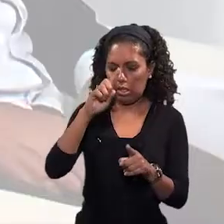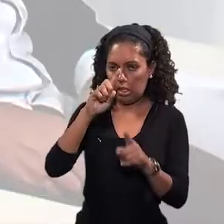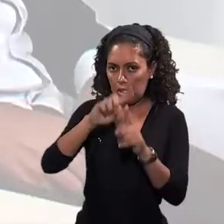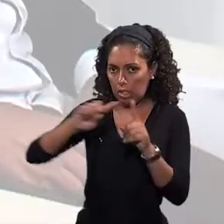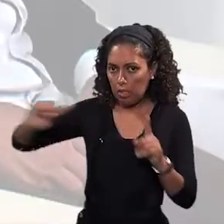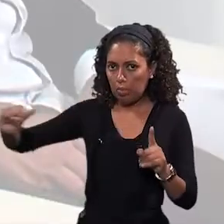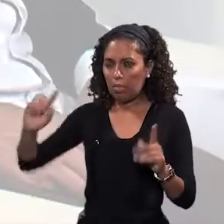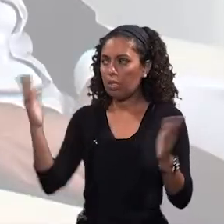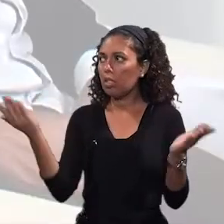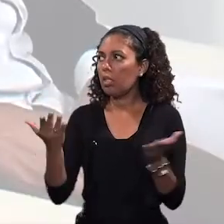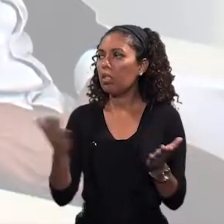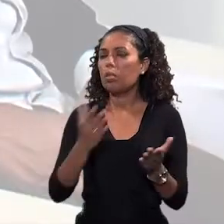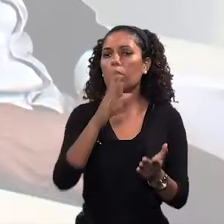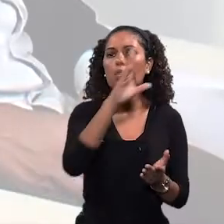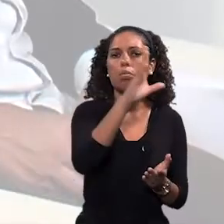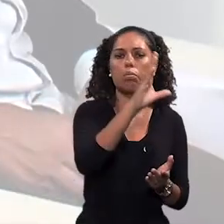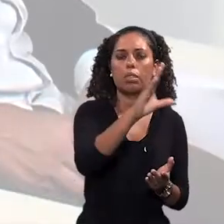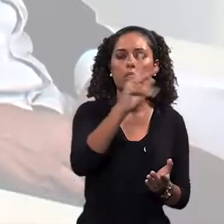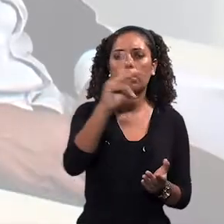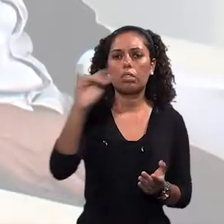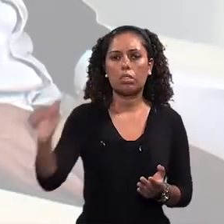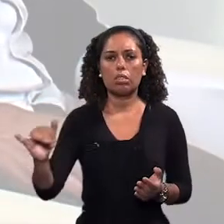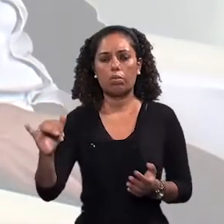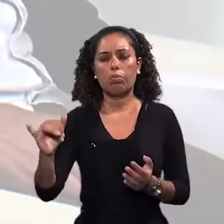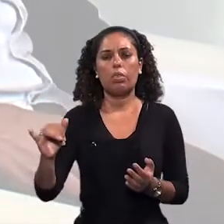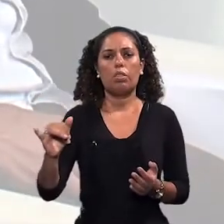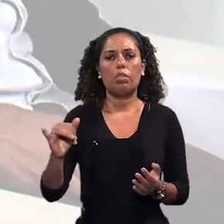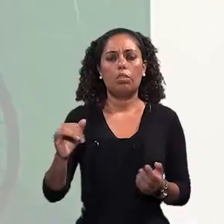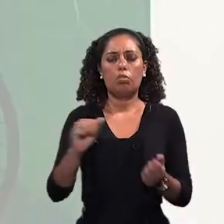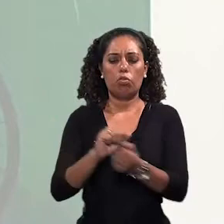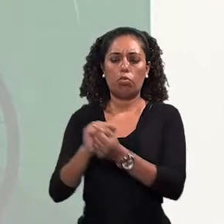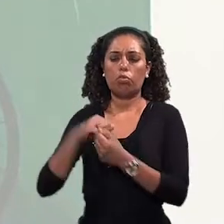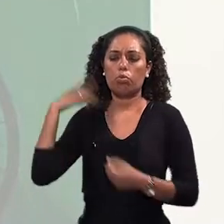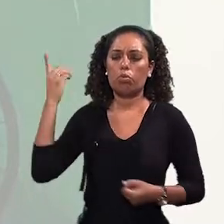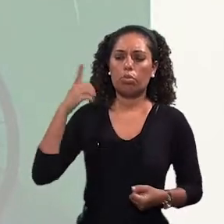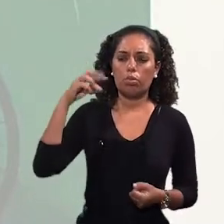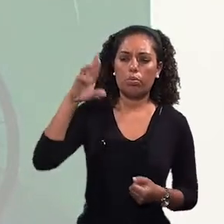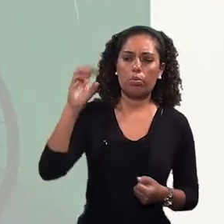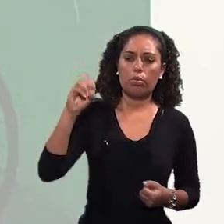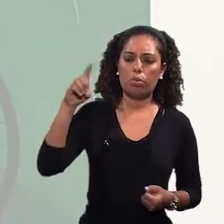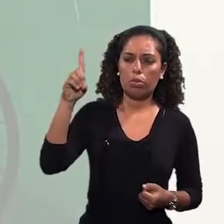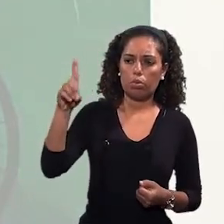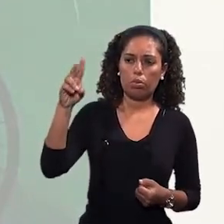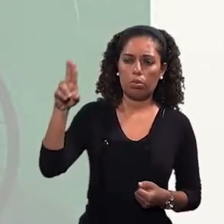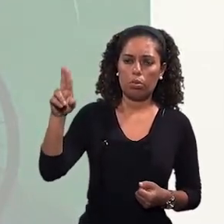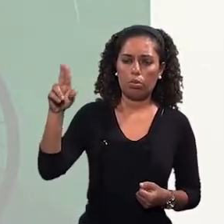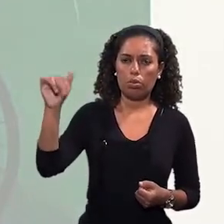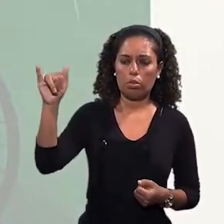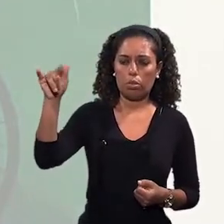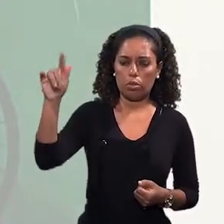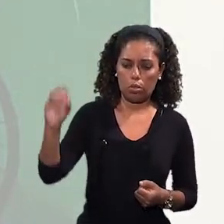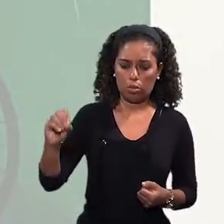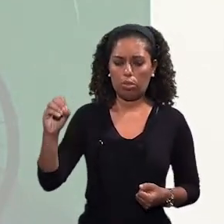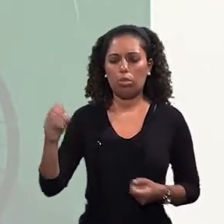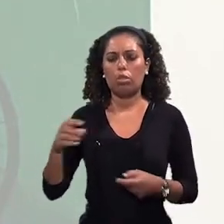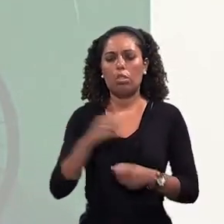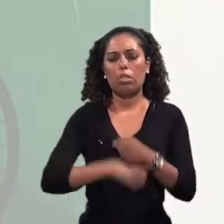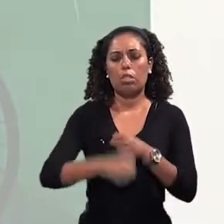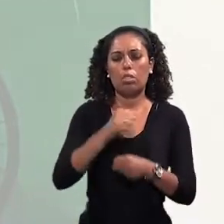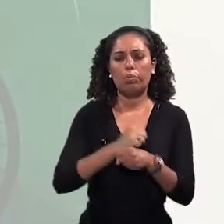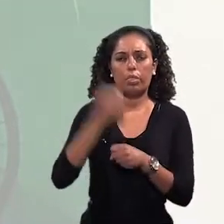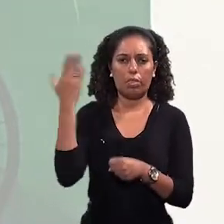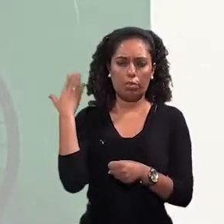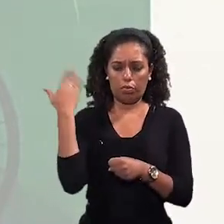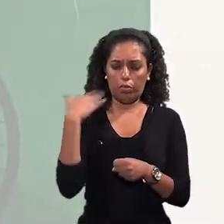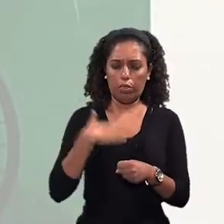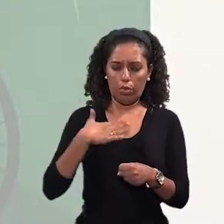já está sendo instalada uma CPI do deputado Rodrigo Amorim. Isso. Na legislatura passada fui eu, acabou que na antiga